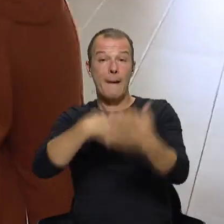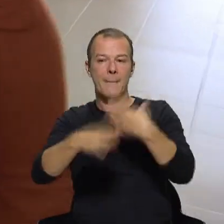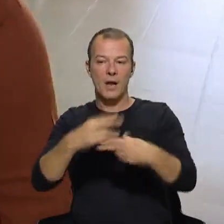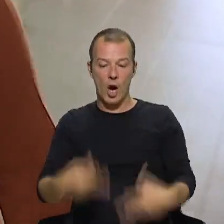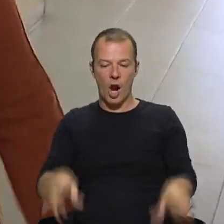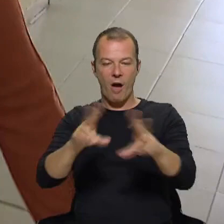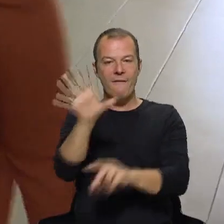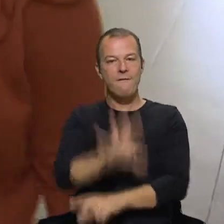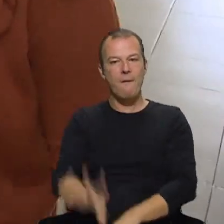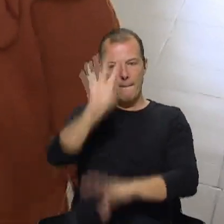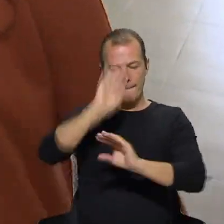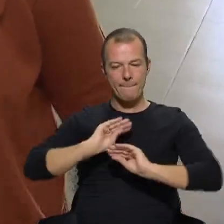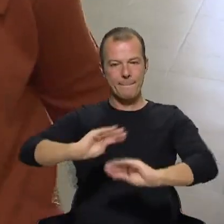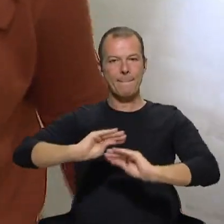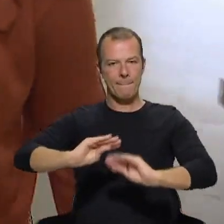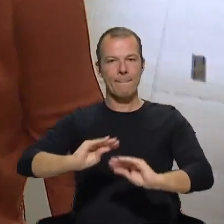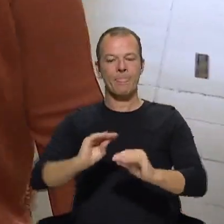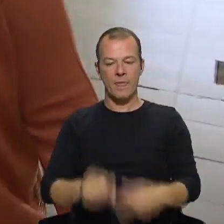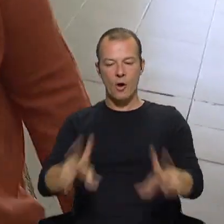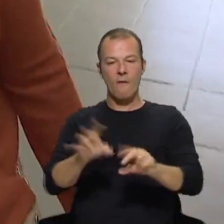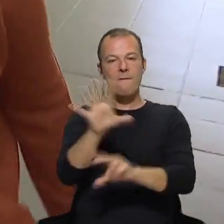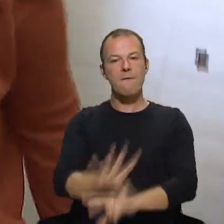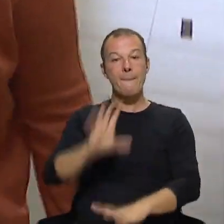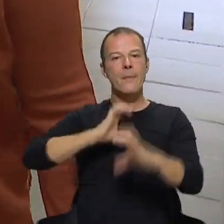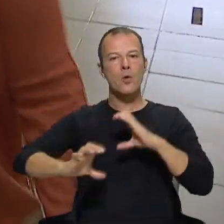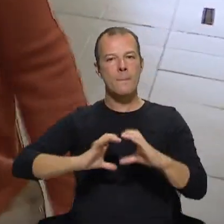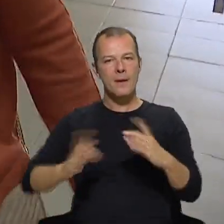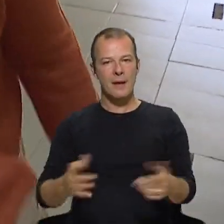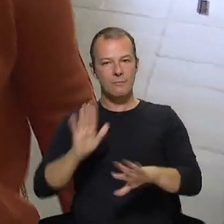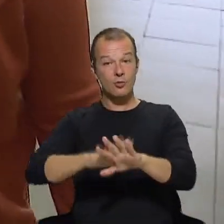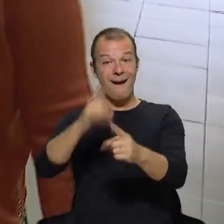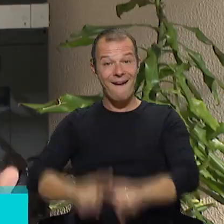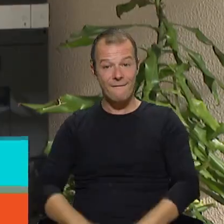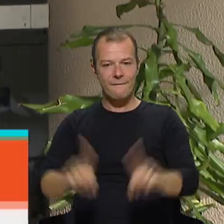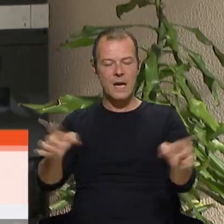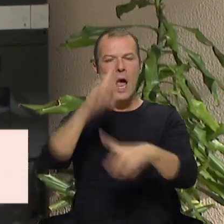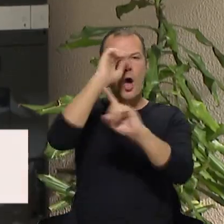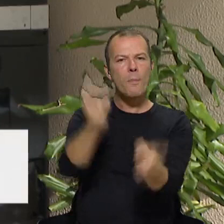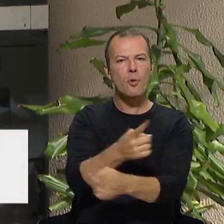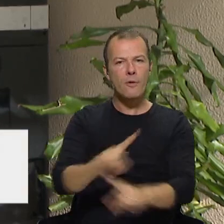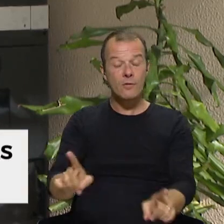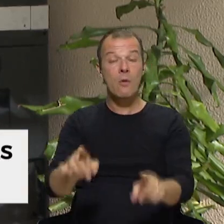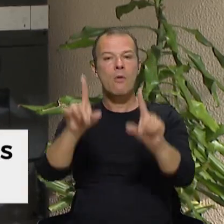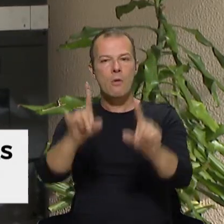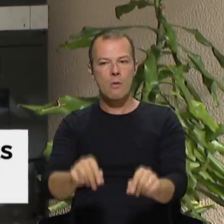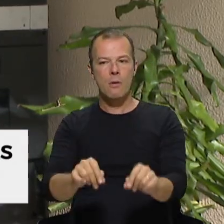novas formas de ensinar e aprender novas formas de comunicar com a diferença. Professores até a